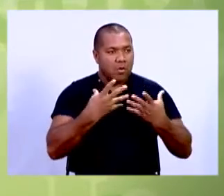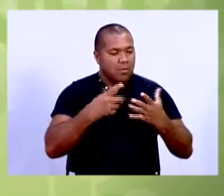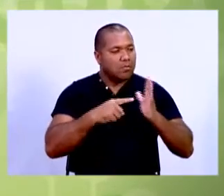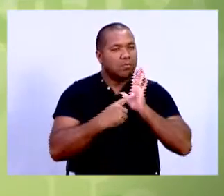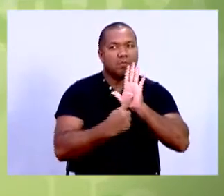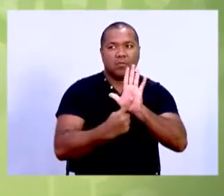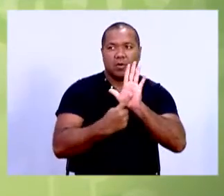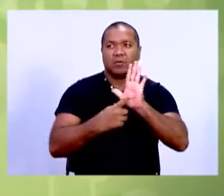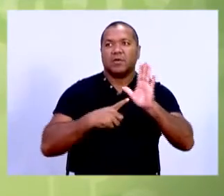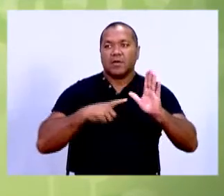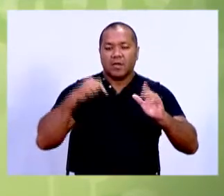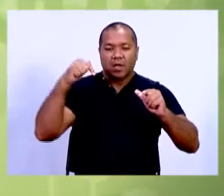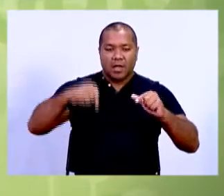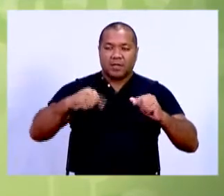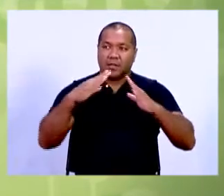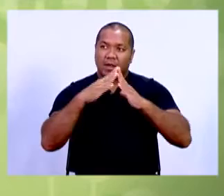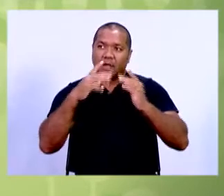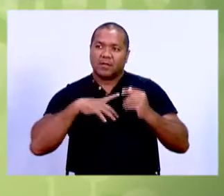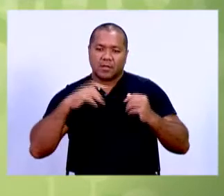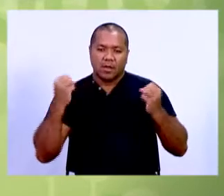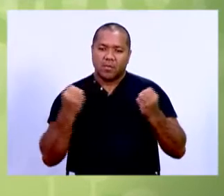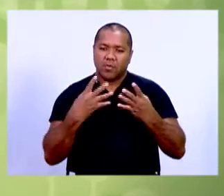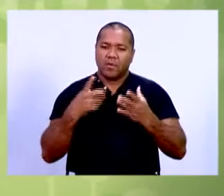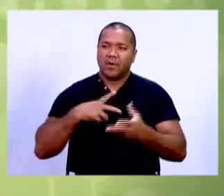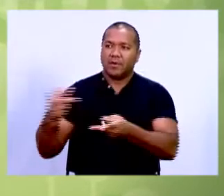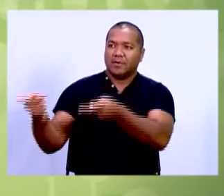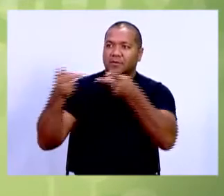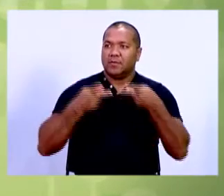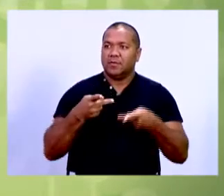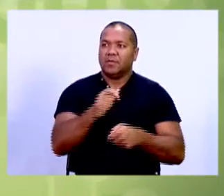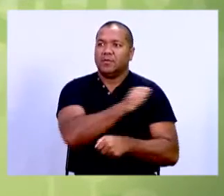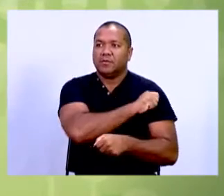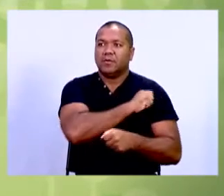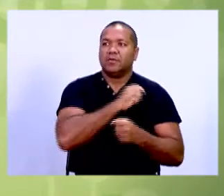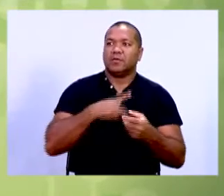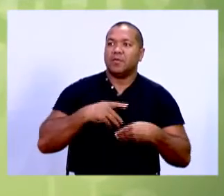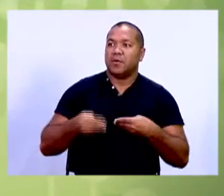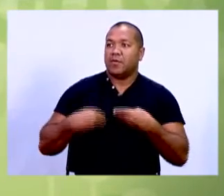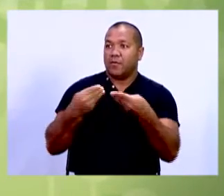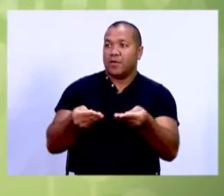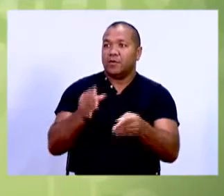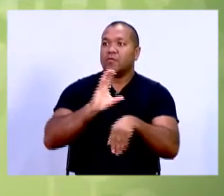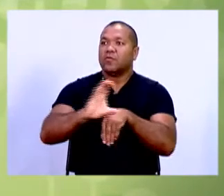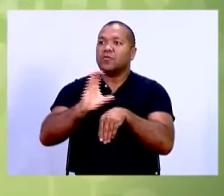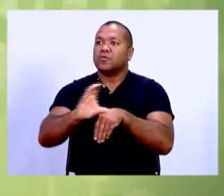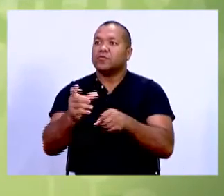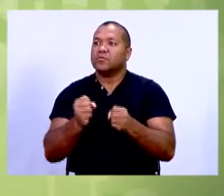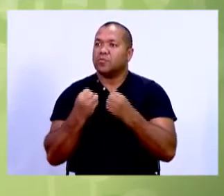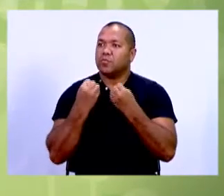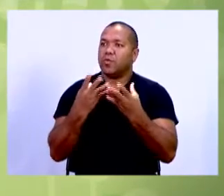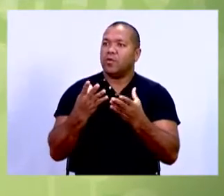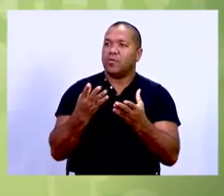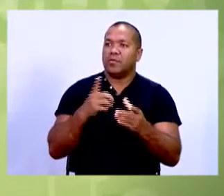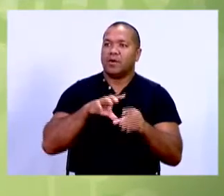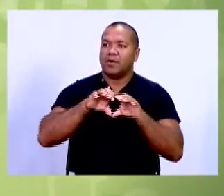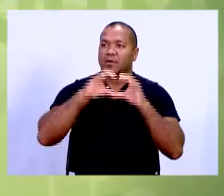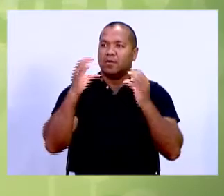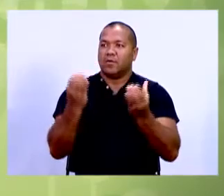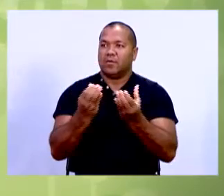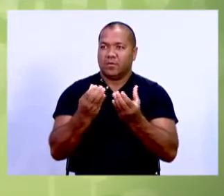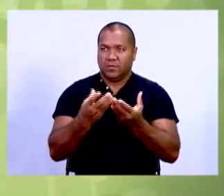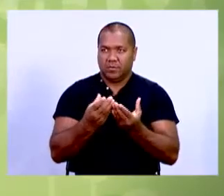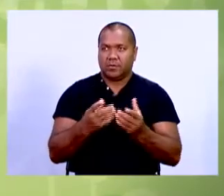instituto está muito bem preparado para receber os alunos e para oferecer cursos de qualidade para a comunidade.